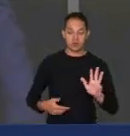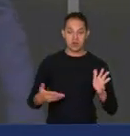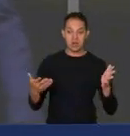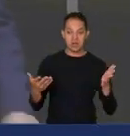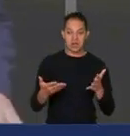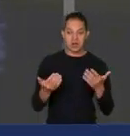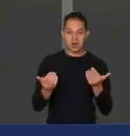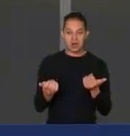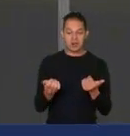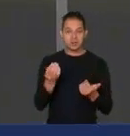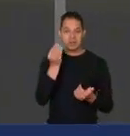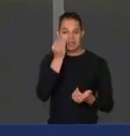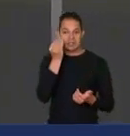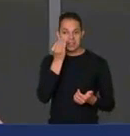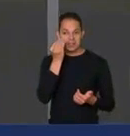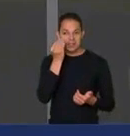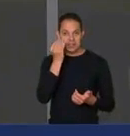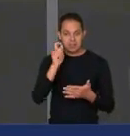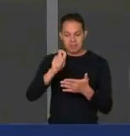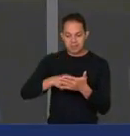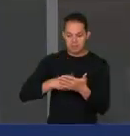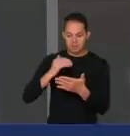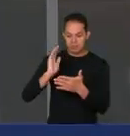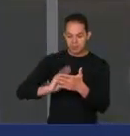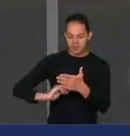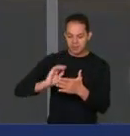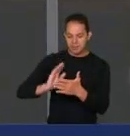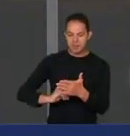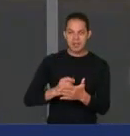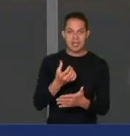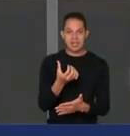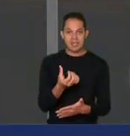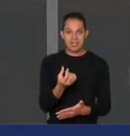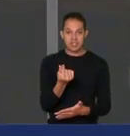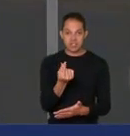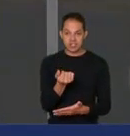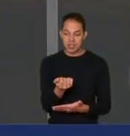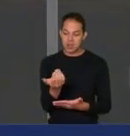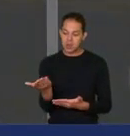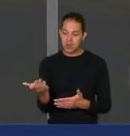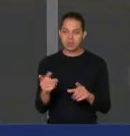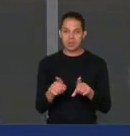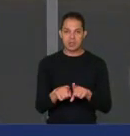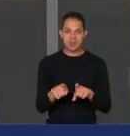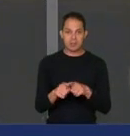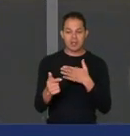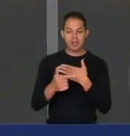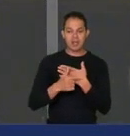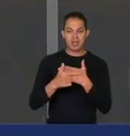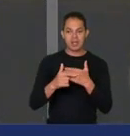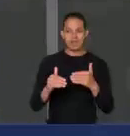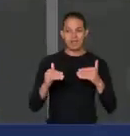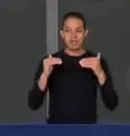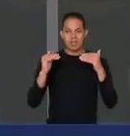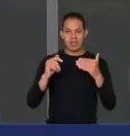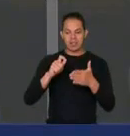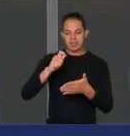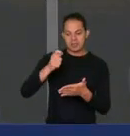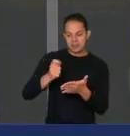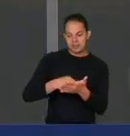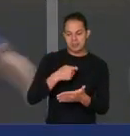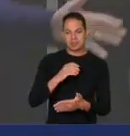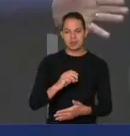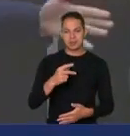cargos, deputado Zé Trovão, para que parlamentares retirem as assinaturas da CPMI do dia